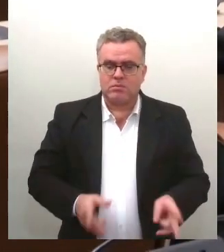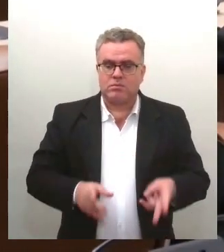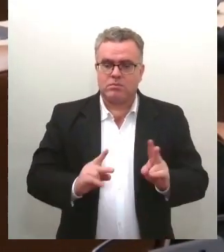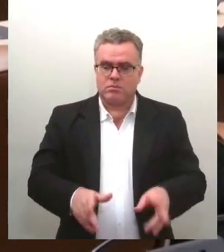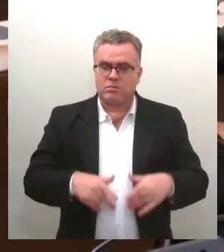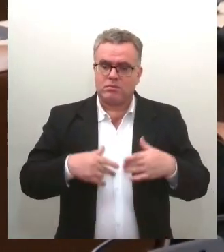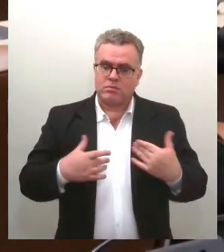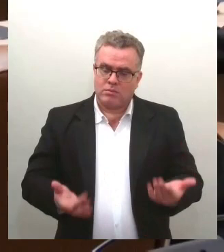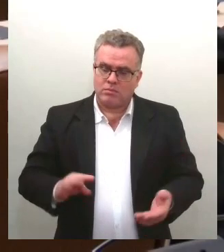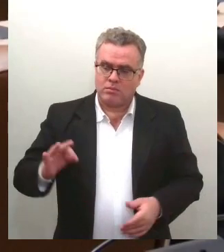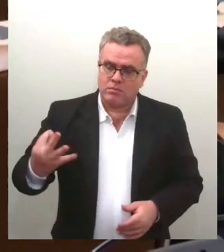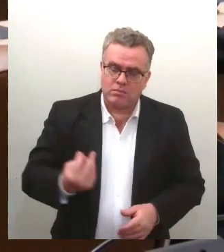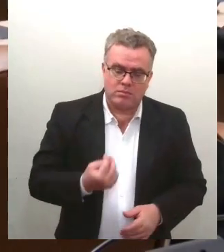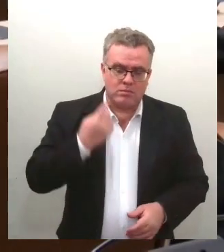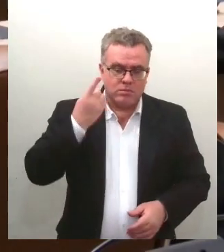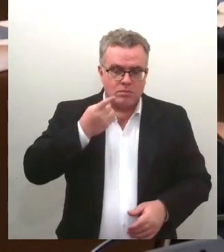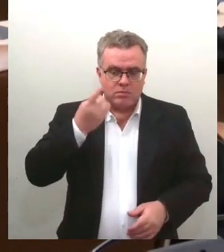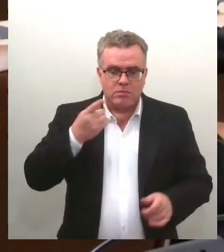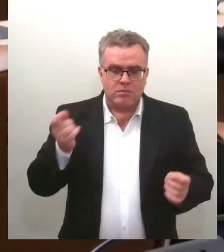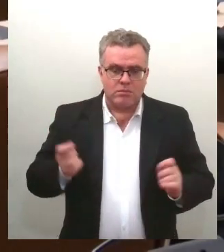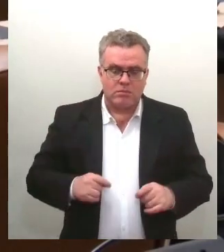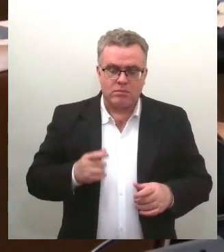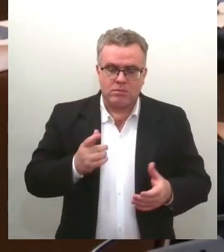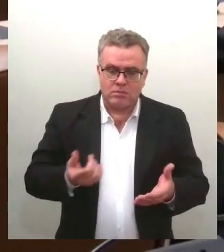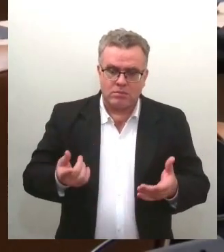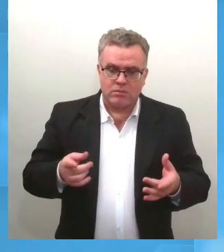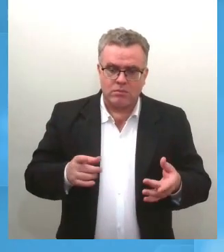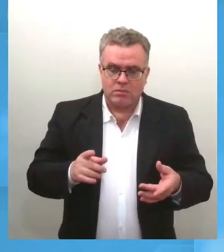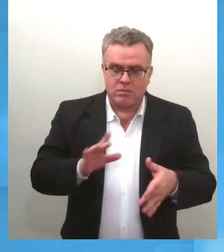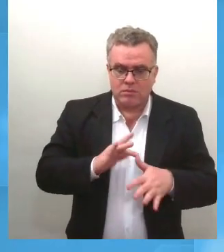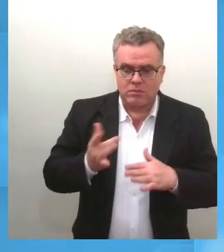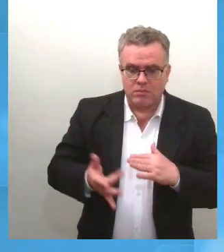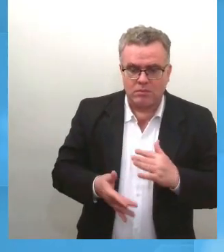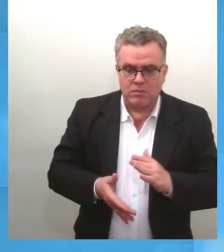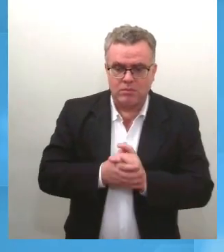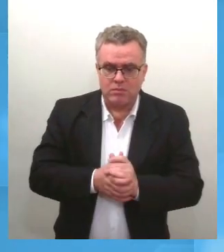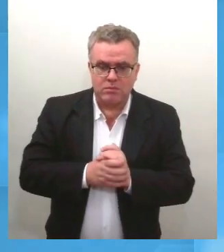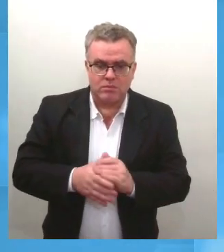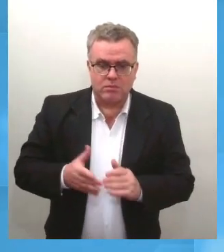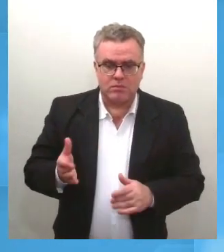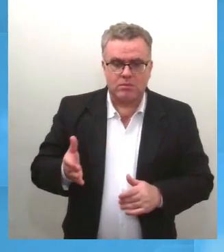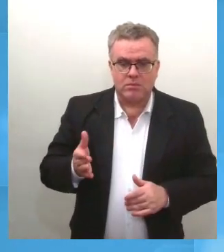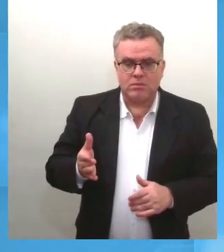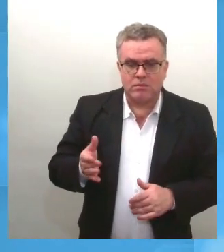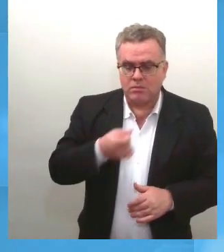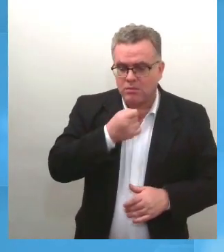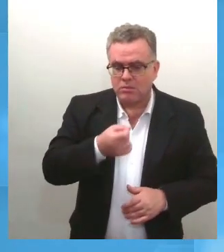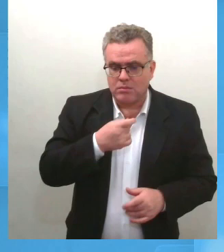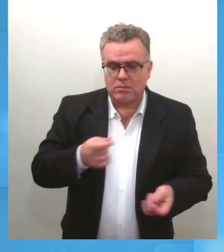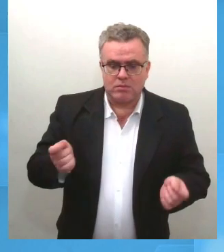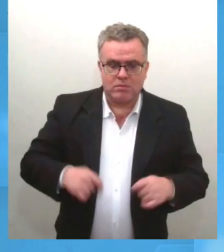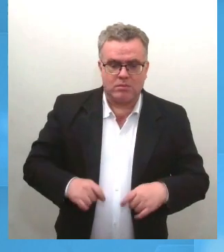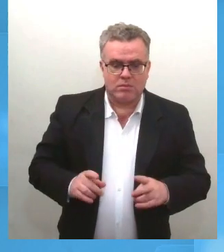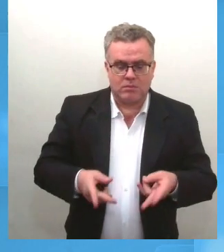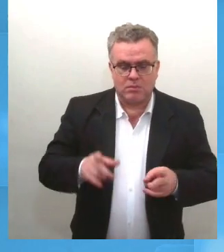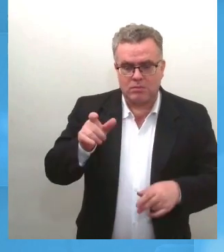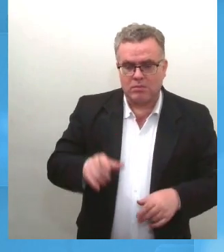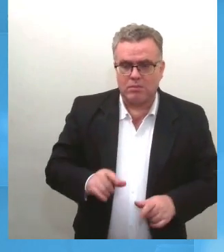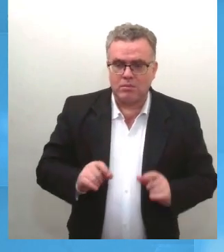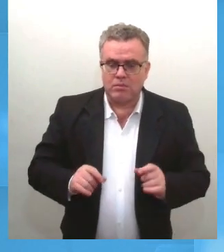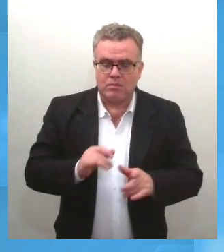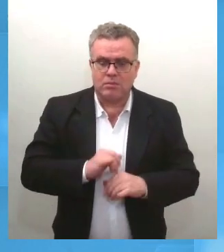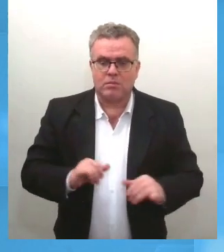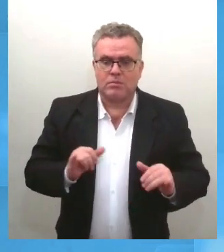sociais e prestaram as últimas homenagens à jornalista. Cristiano Cavalcante diz que a imprensa sergipana perdeu um dos maiores nomes